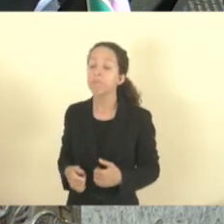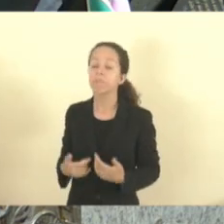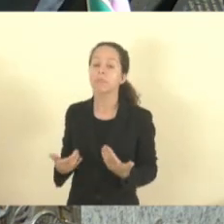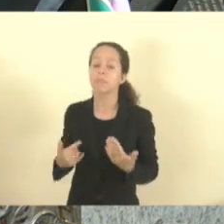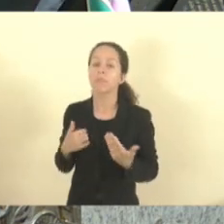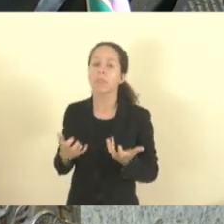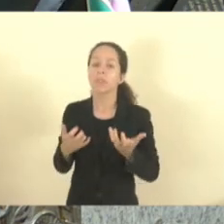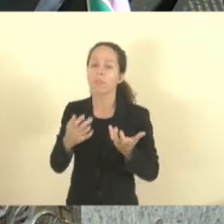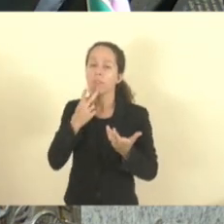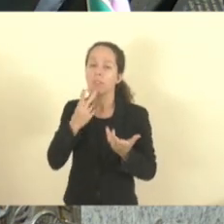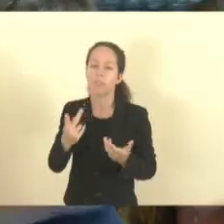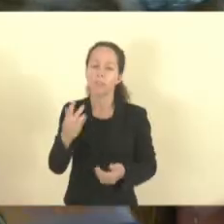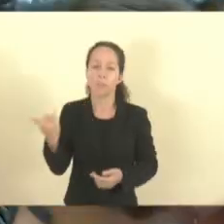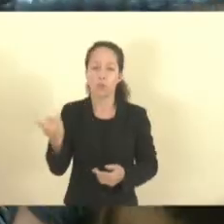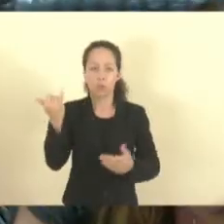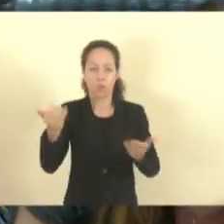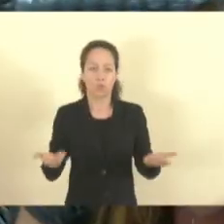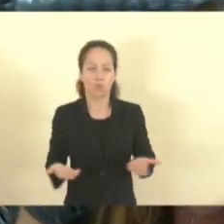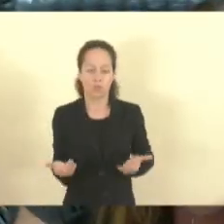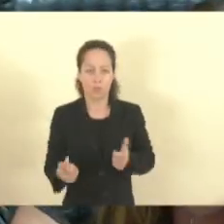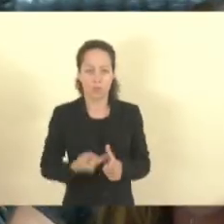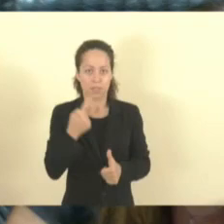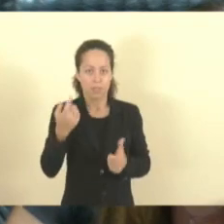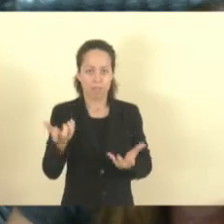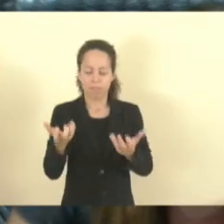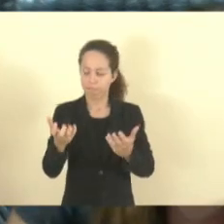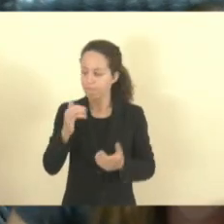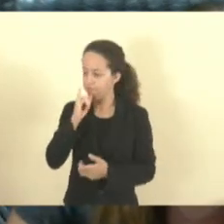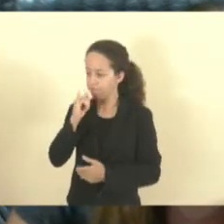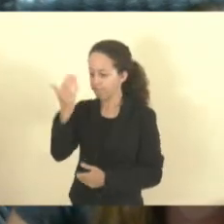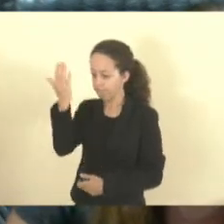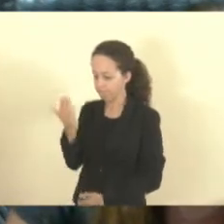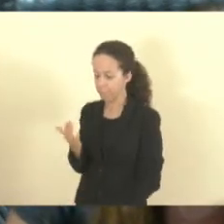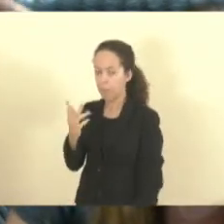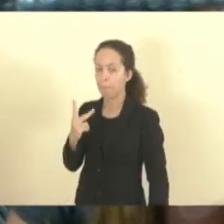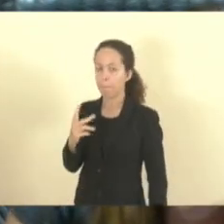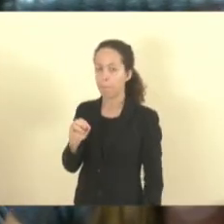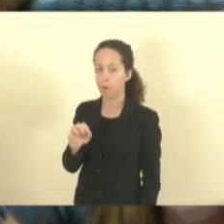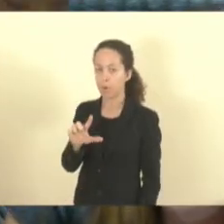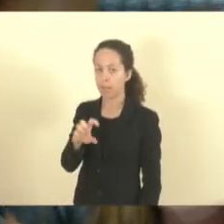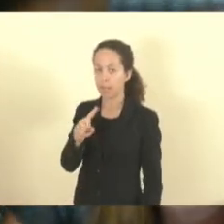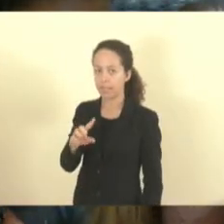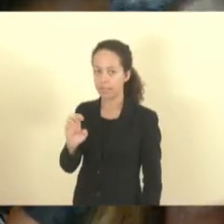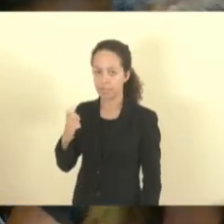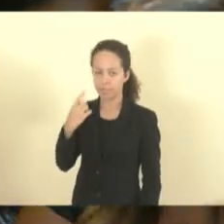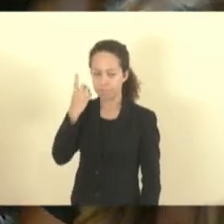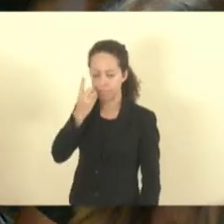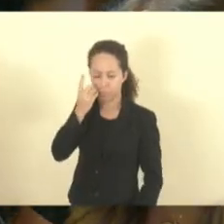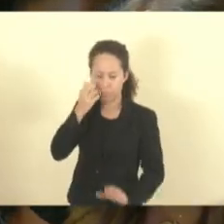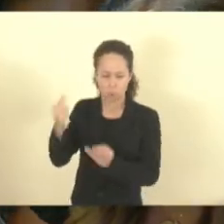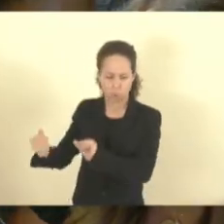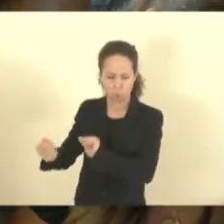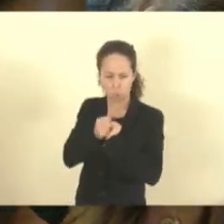importante. Primeiro, mais uma vez, deputado Lucas Polesi, que está aqui, que é nosso companheiro de parlamento,